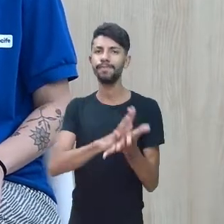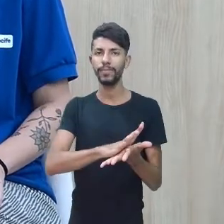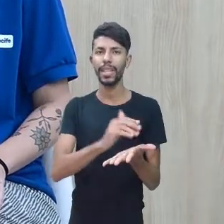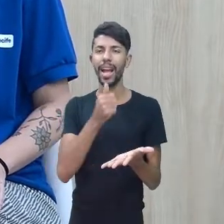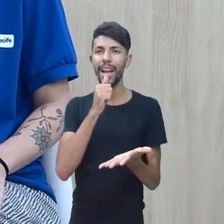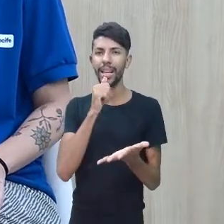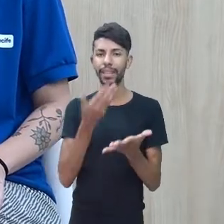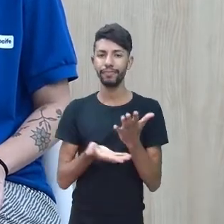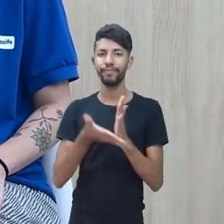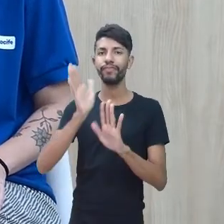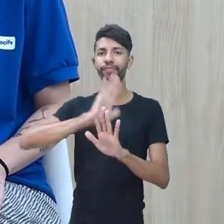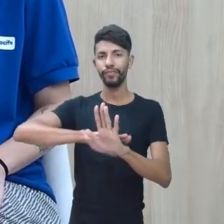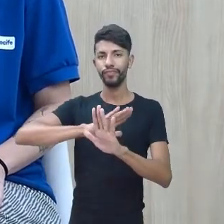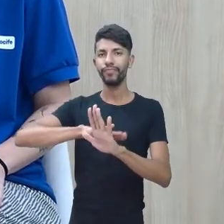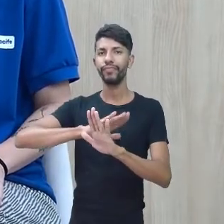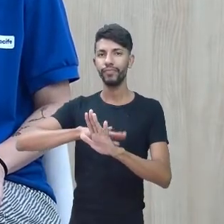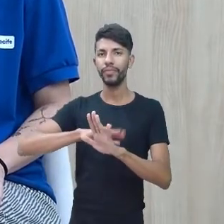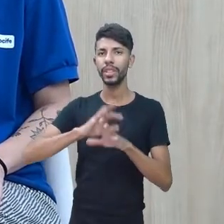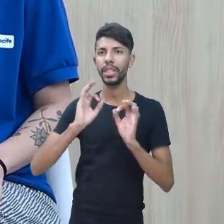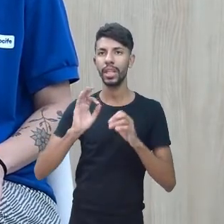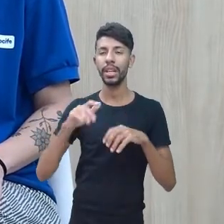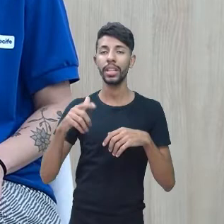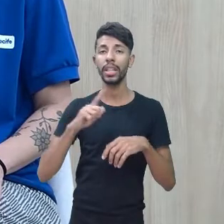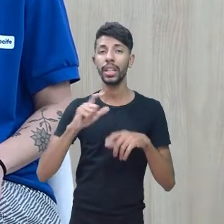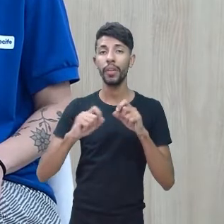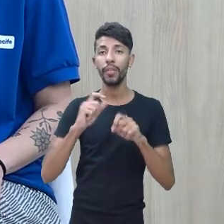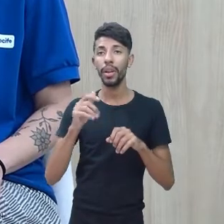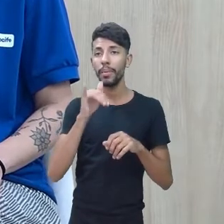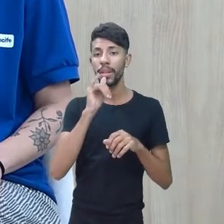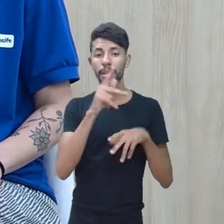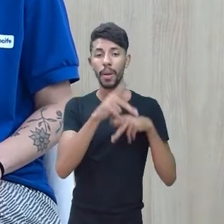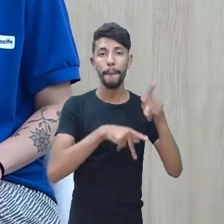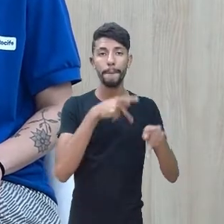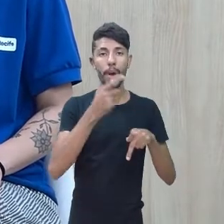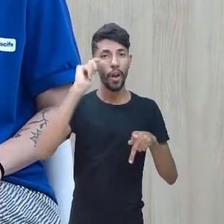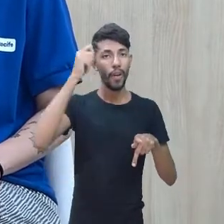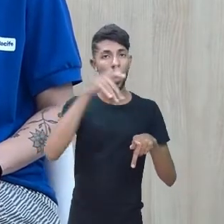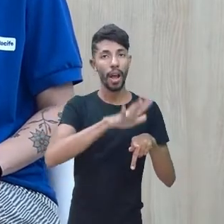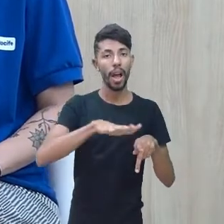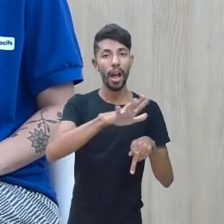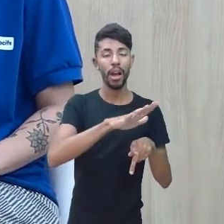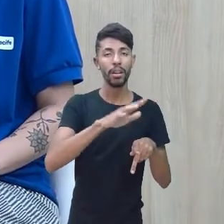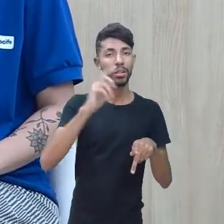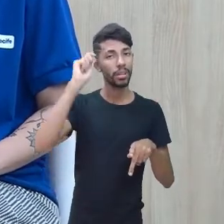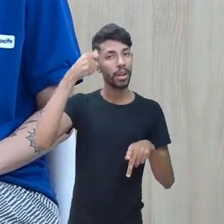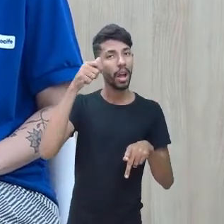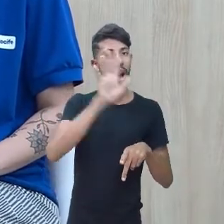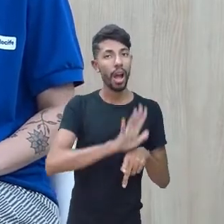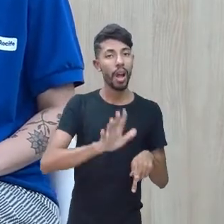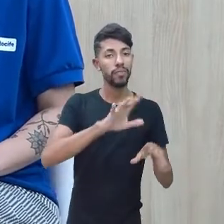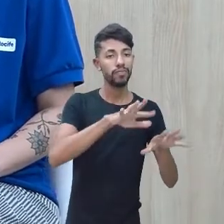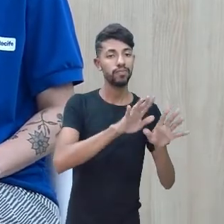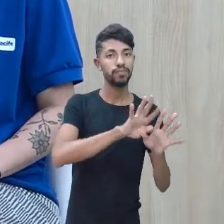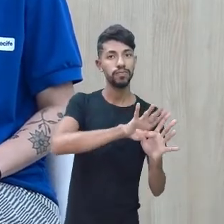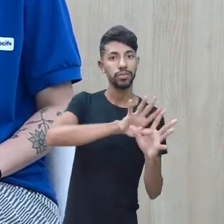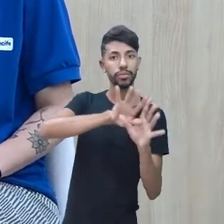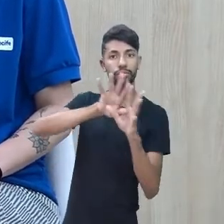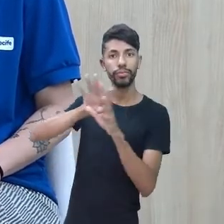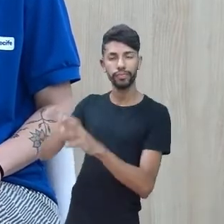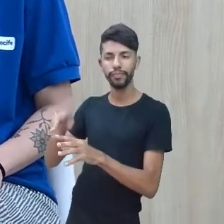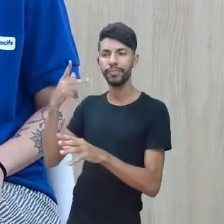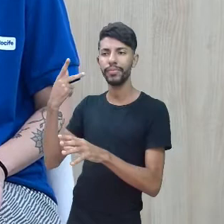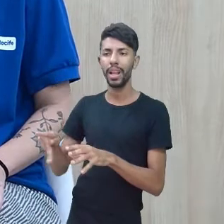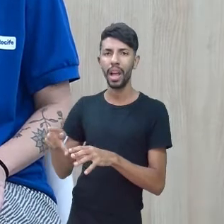velado, né, que trouxeram esses povos africanos, né, para serem explorados aqui, vividos aqui de uma